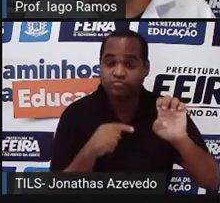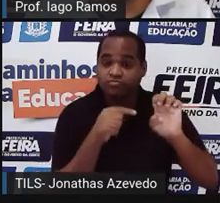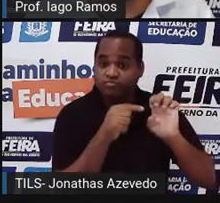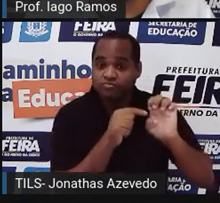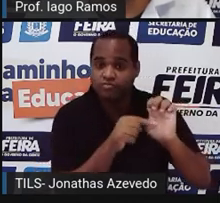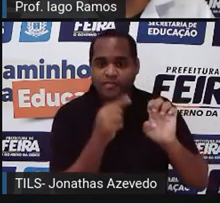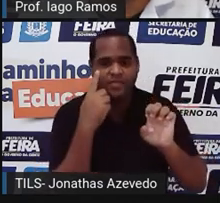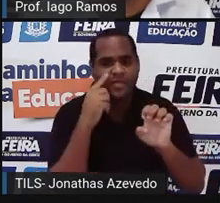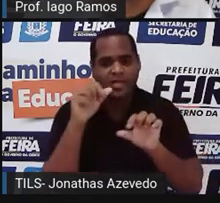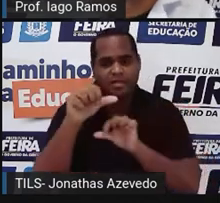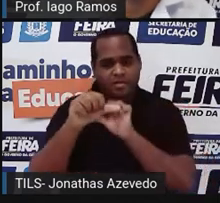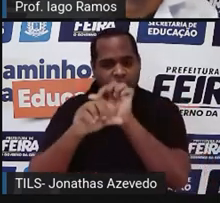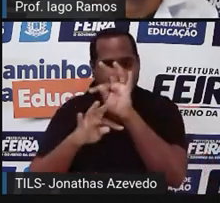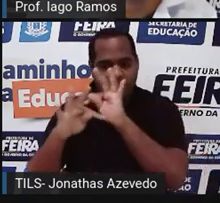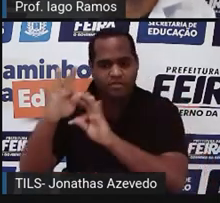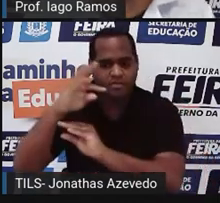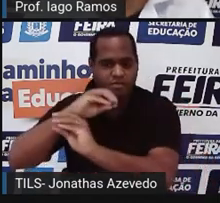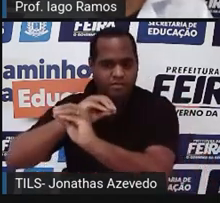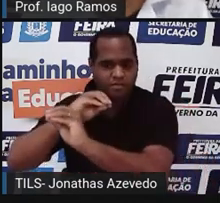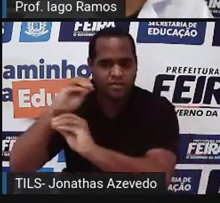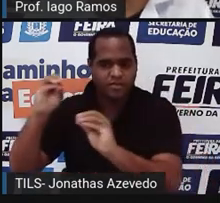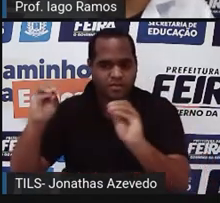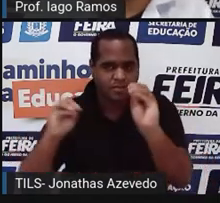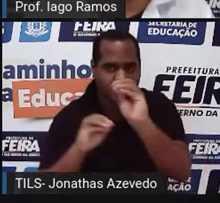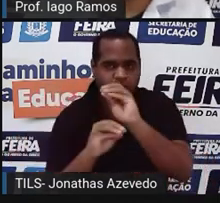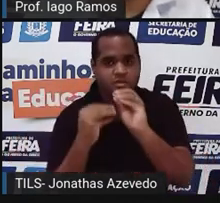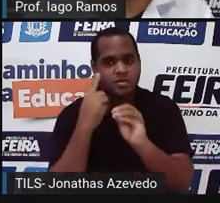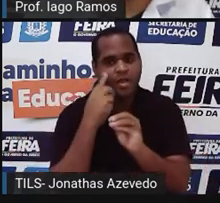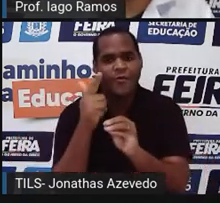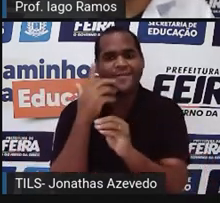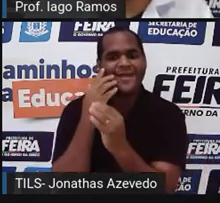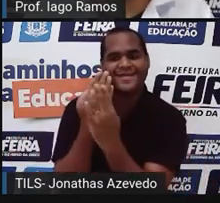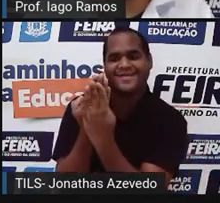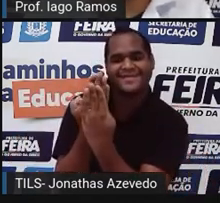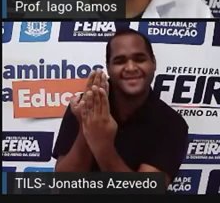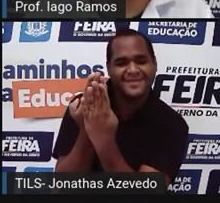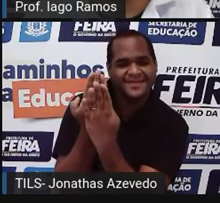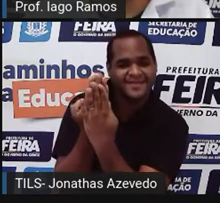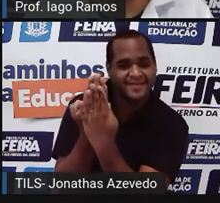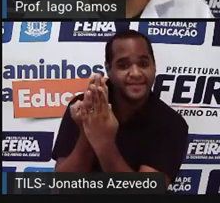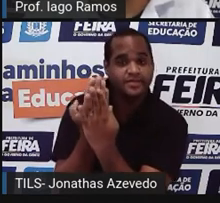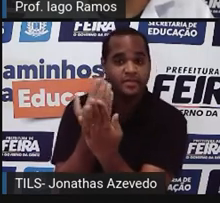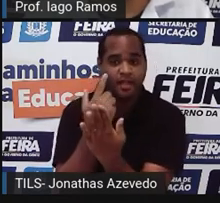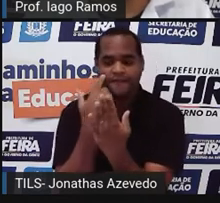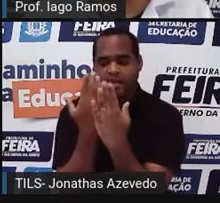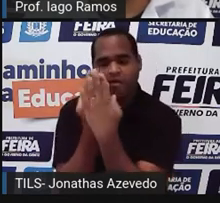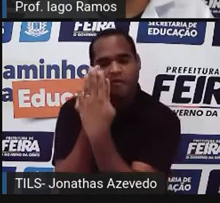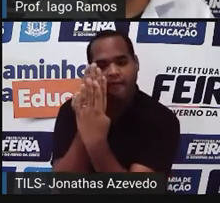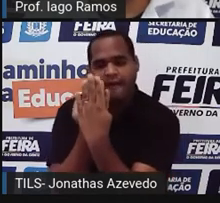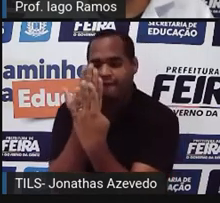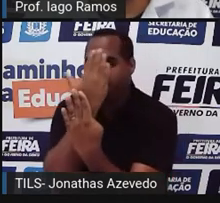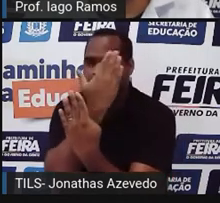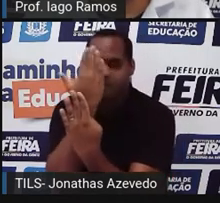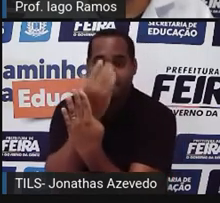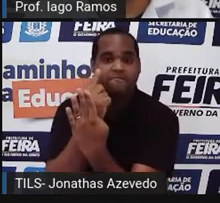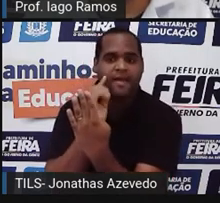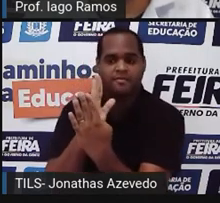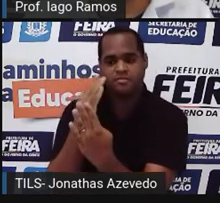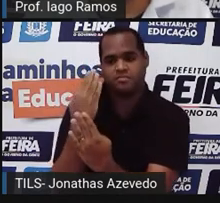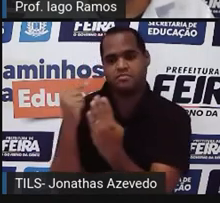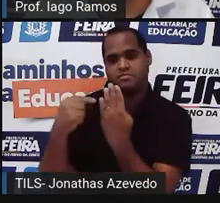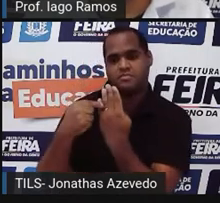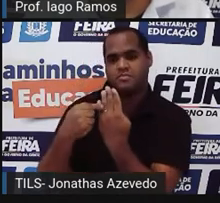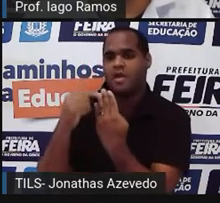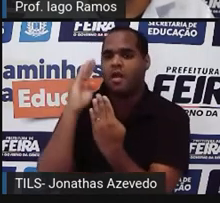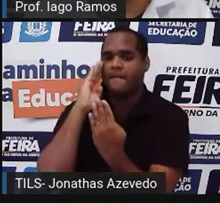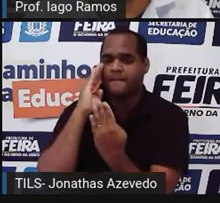figura transladada já aparece atrás da outra, né, que é a figura principal.